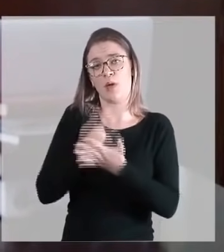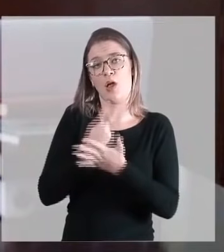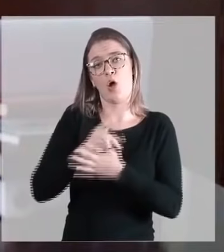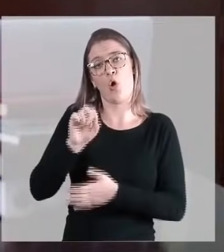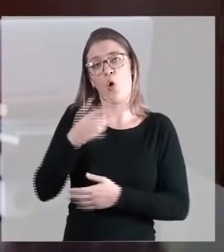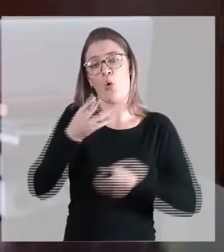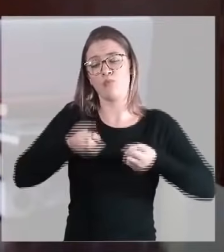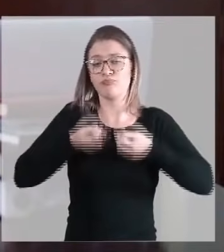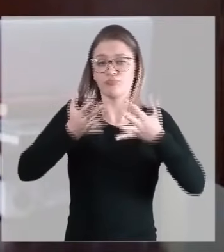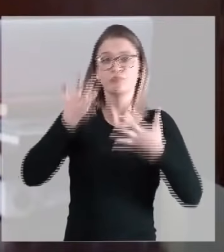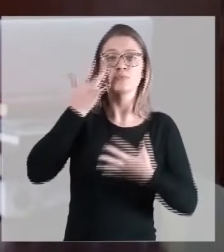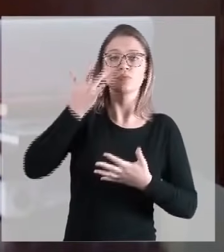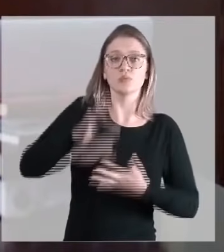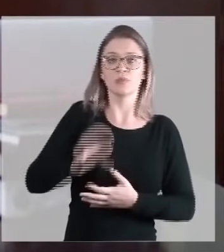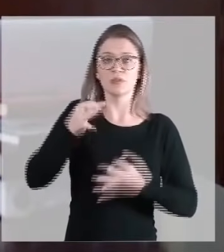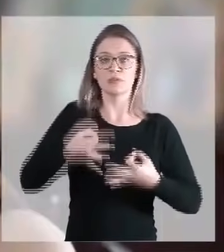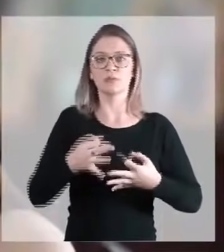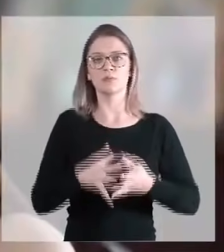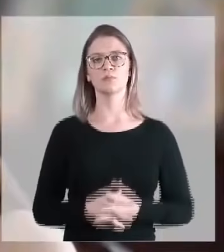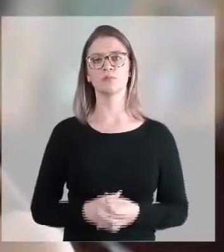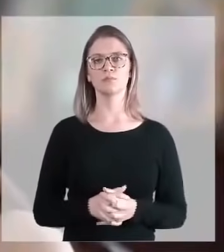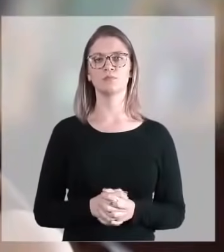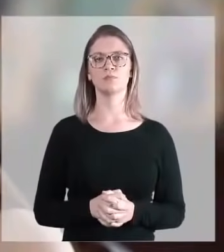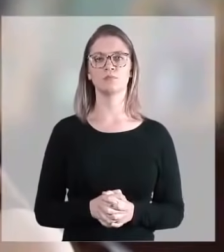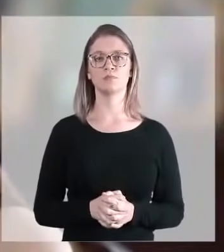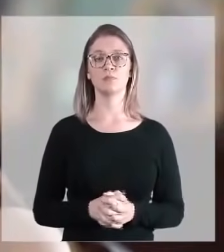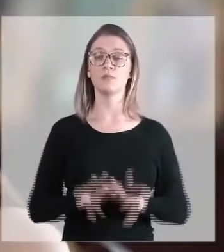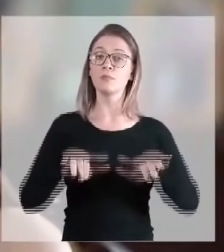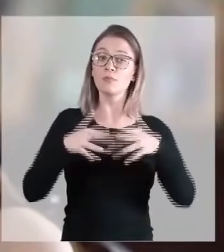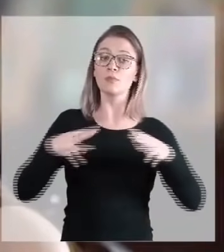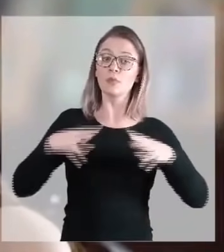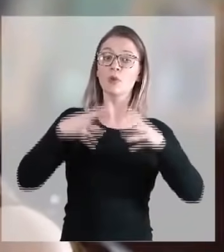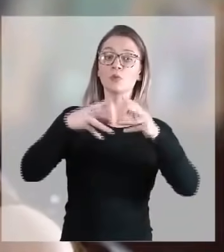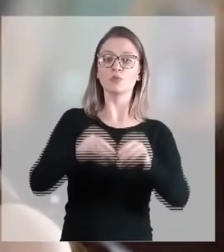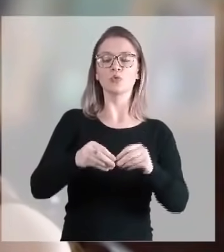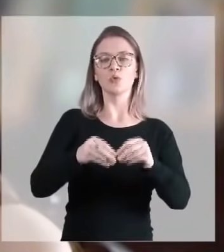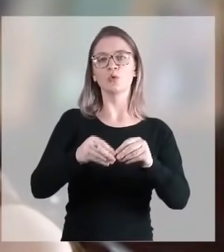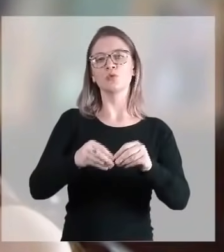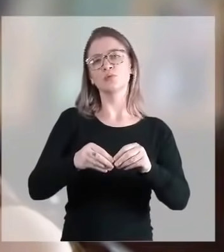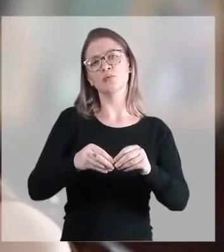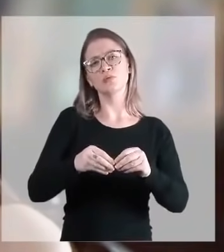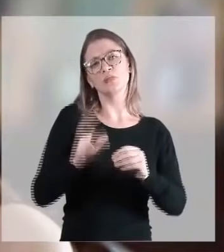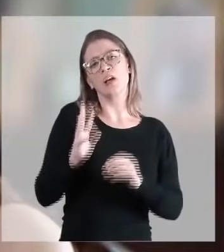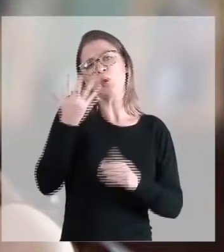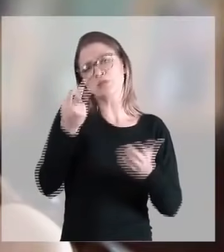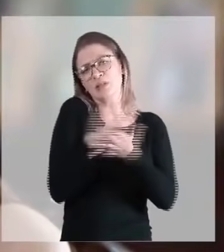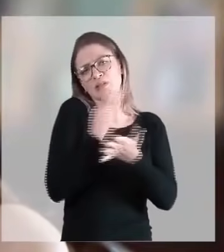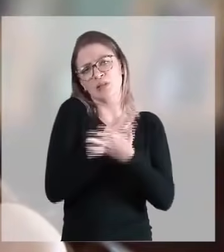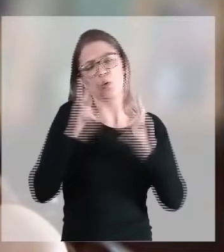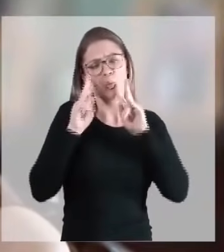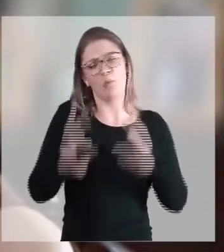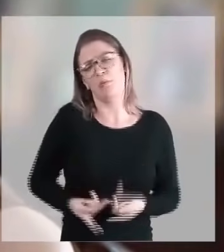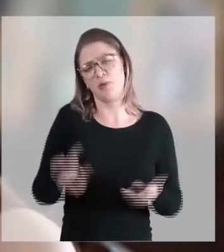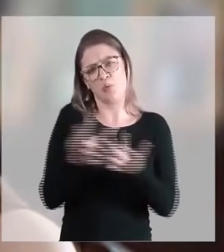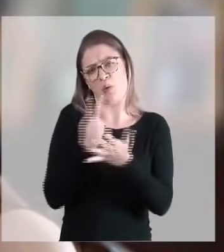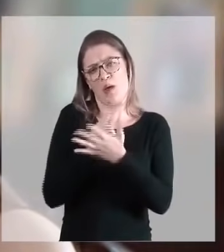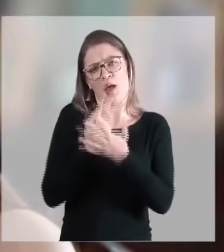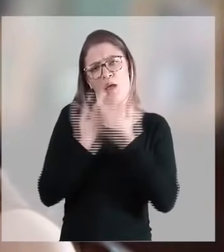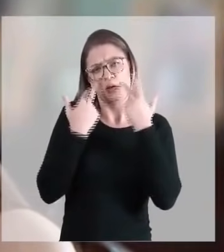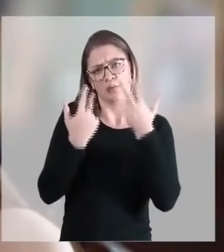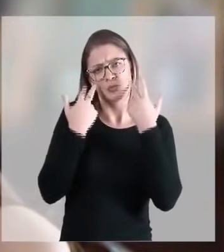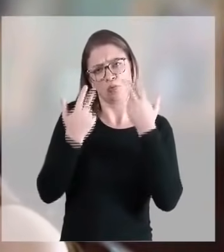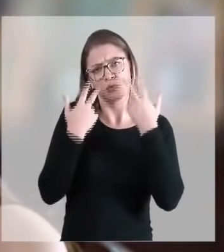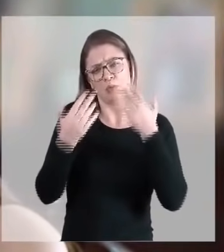me expressar corretamente", fecha aspas. Todo mundo é passível do erro. É muito comum, o ser humano sempre erra, seja no exercício da